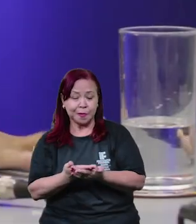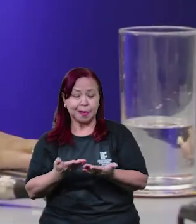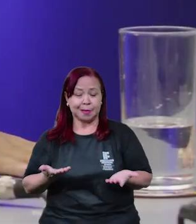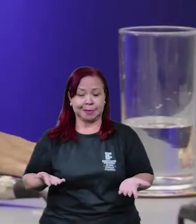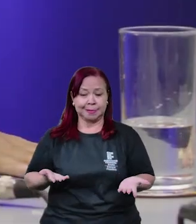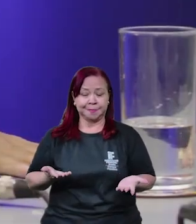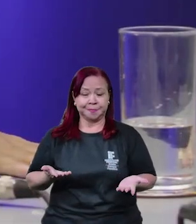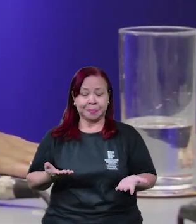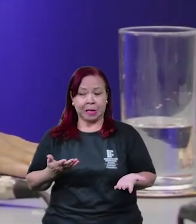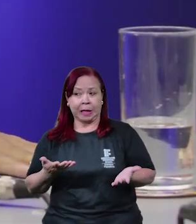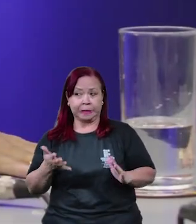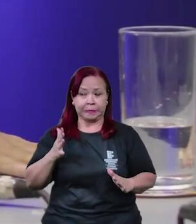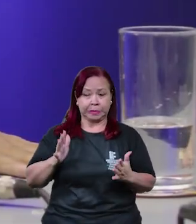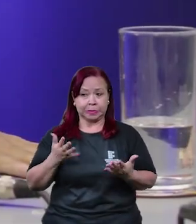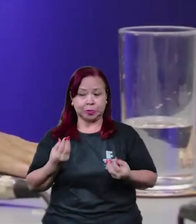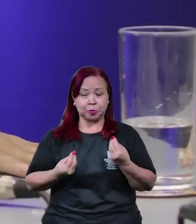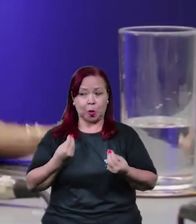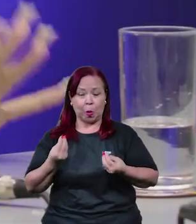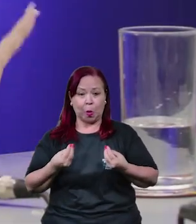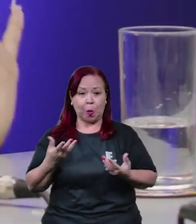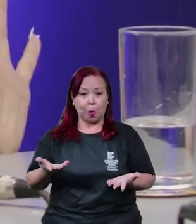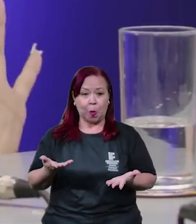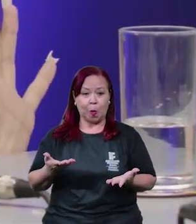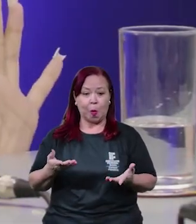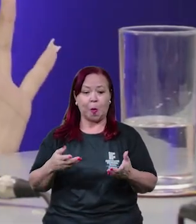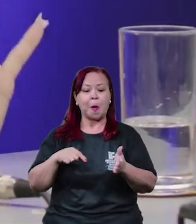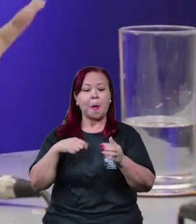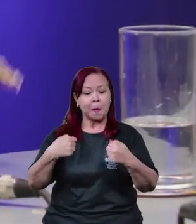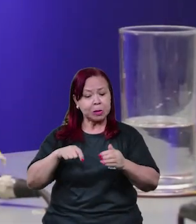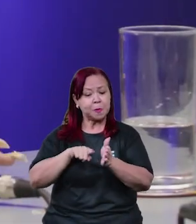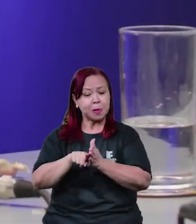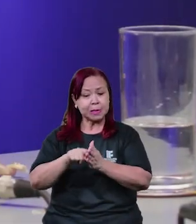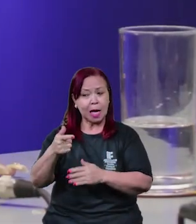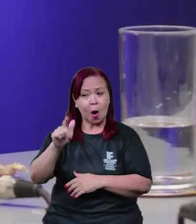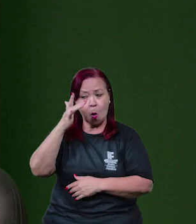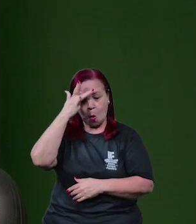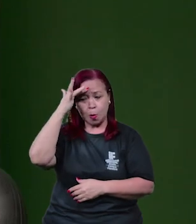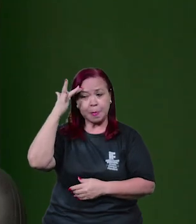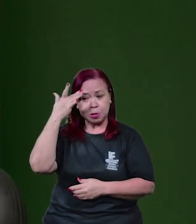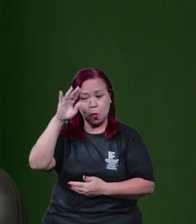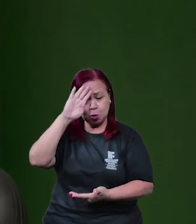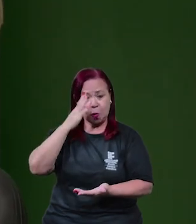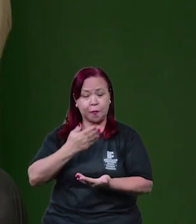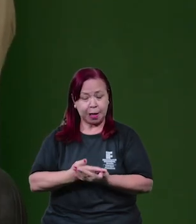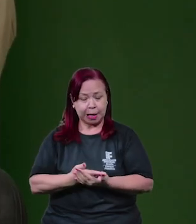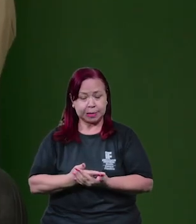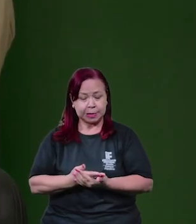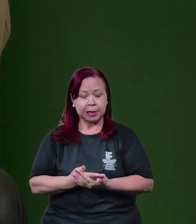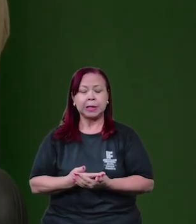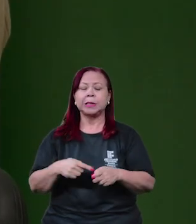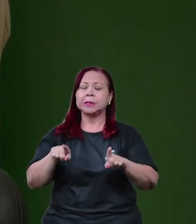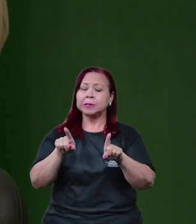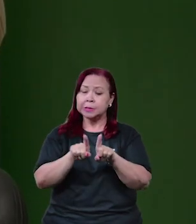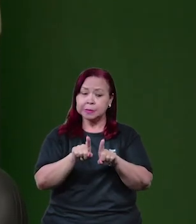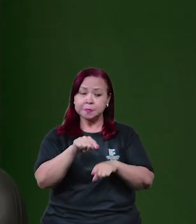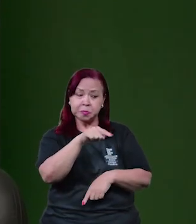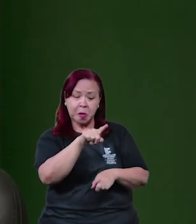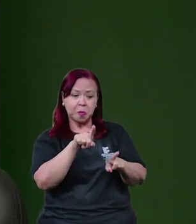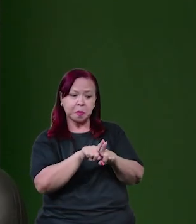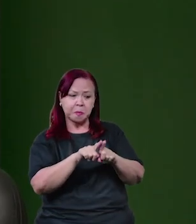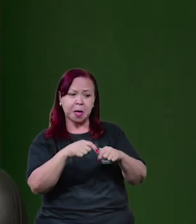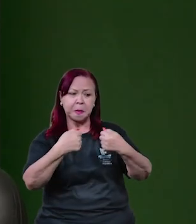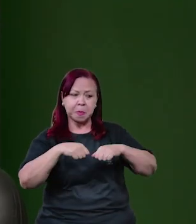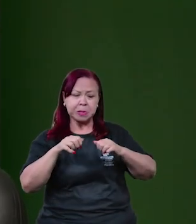tipo, calma, Sim, também sim. vou pesquisar. E toda a parte de você ter que divulgar seu trabalho também, né? Eu acho